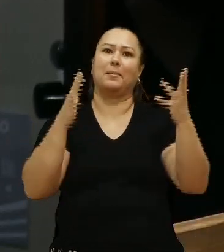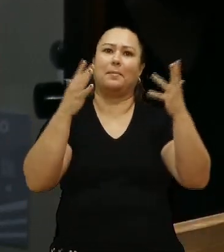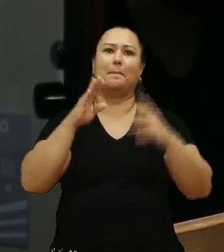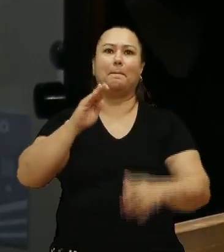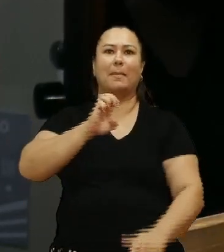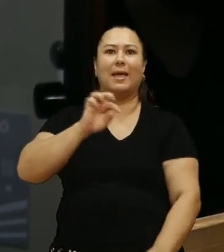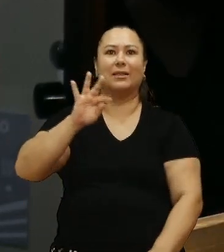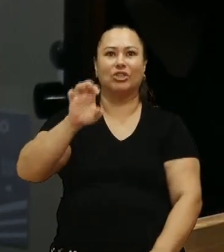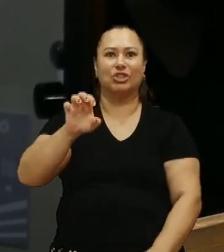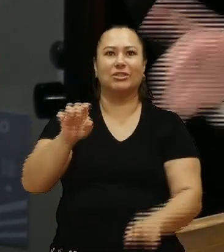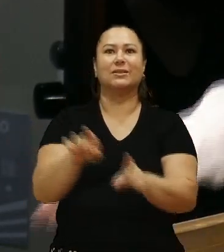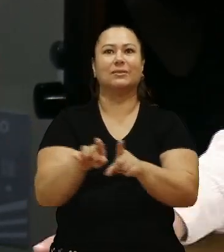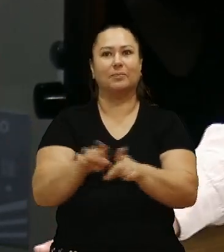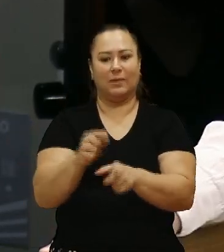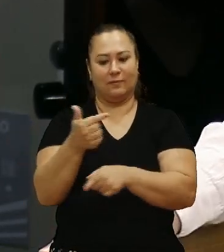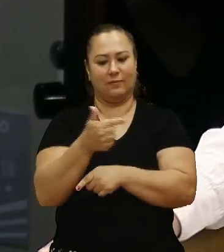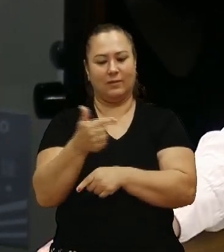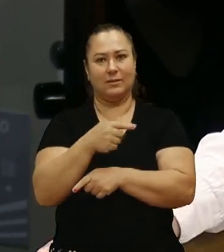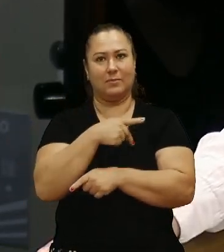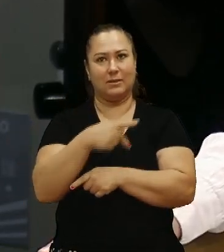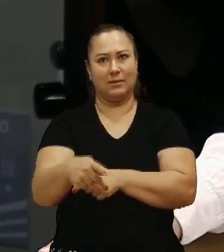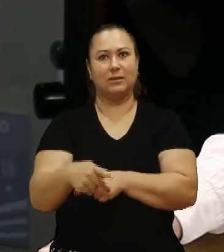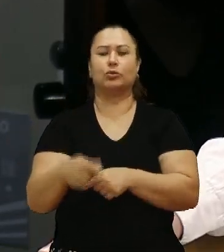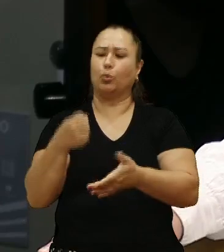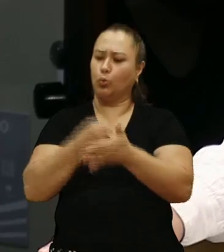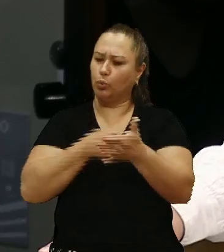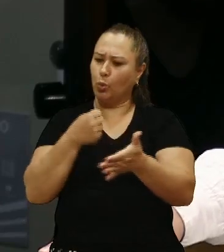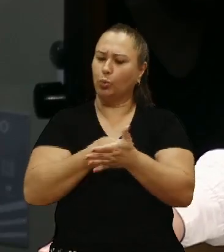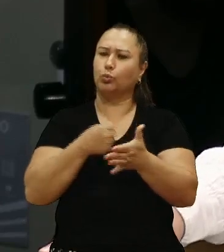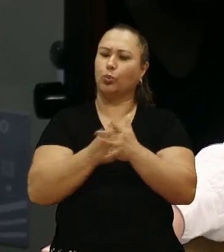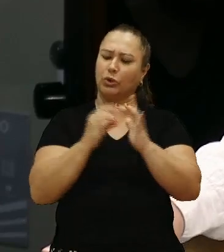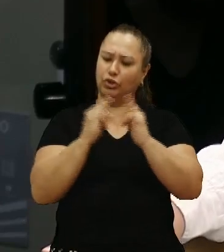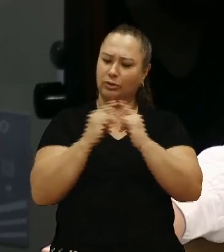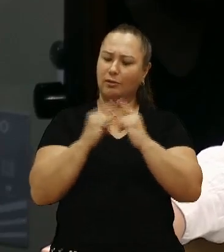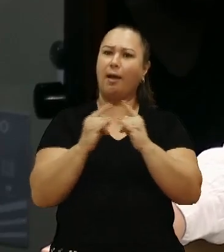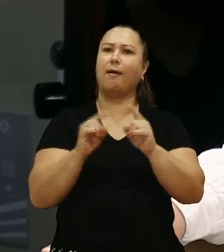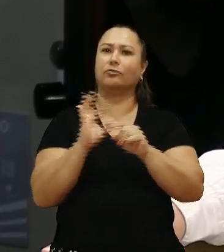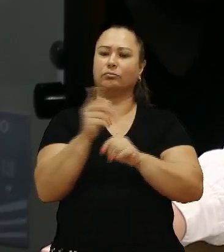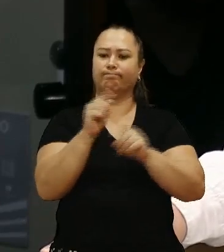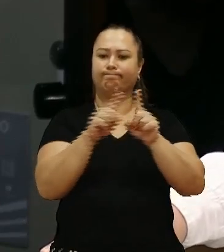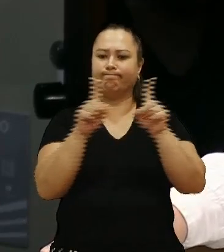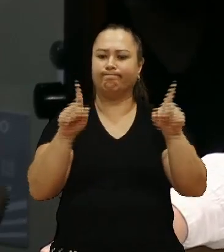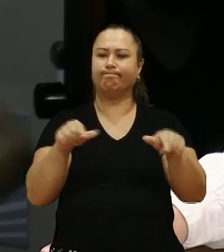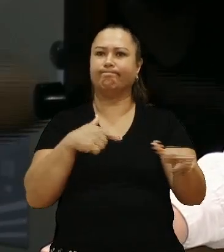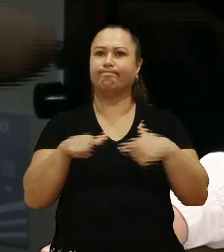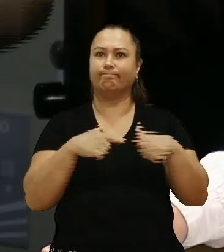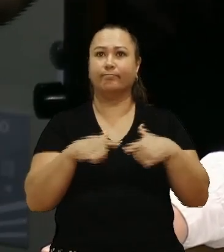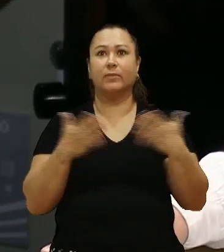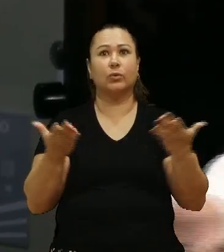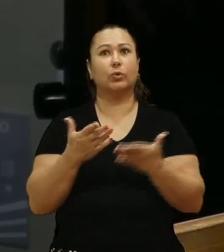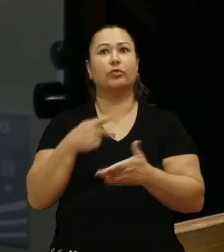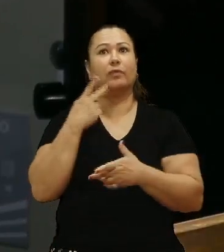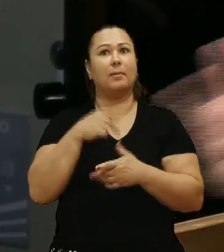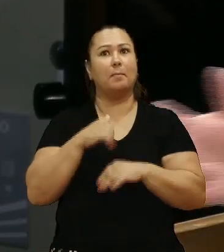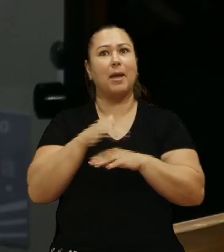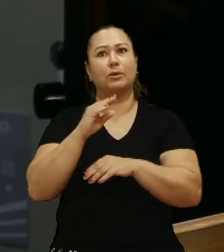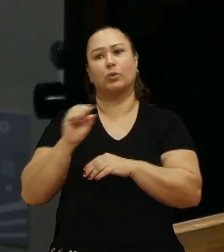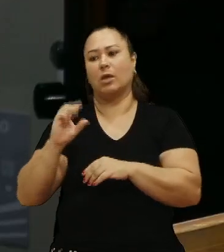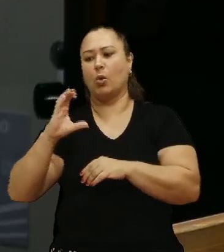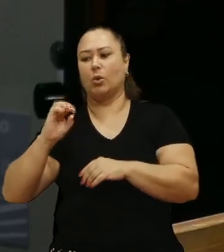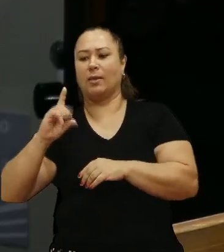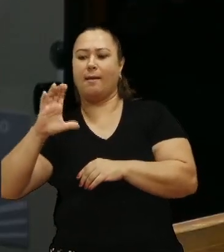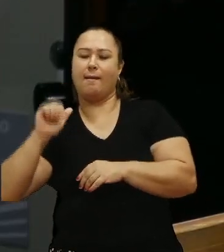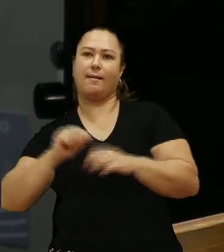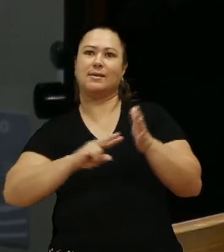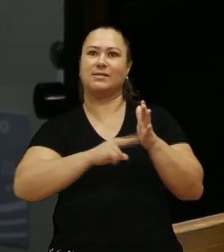nesse último período, como vice-presidente do sindicato, tanto lutou pela entidade e pelos trabalhadores. Mas, presidente, hoje nós falamos mais do que da Codeca, do Sindilimp,